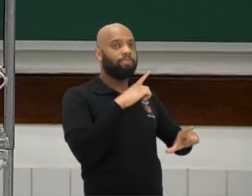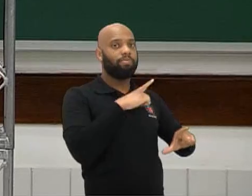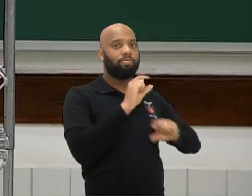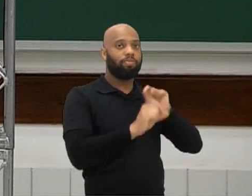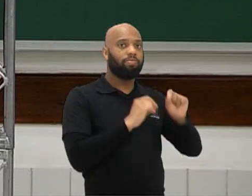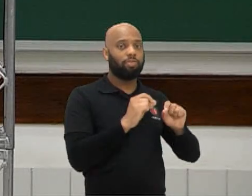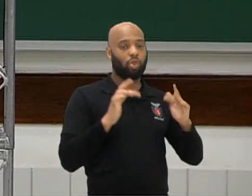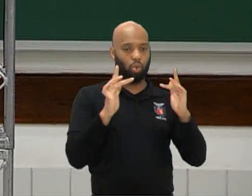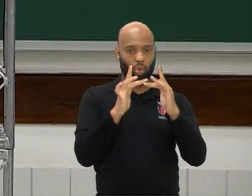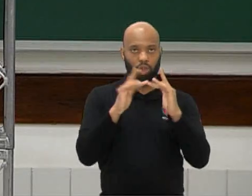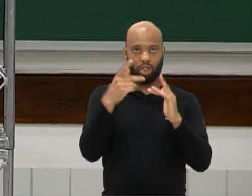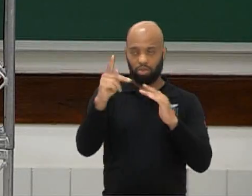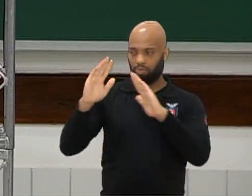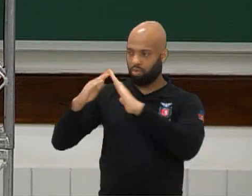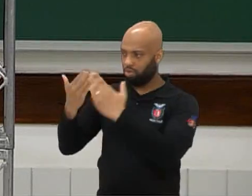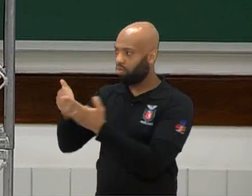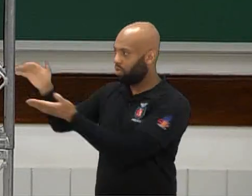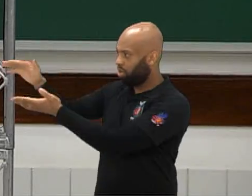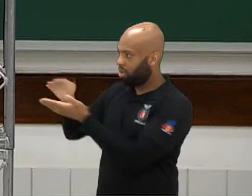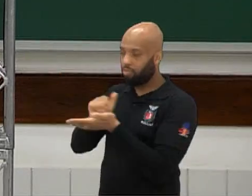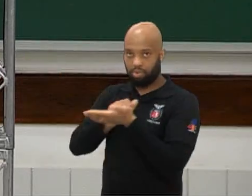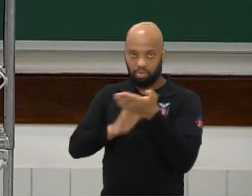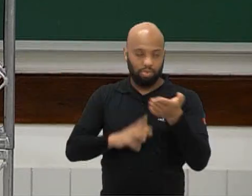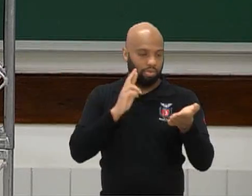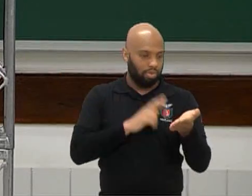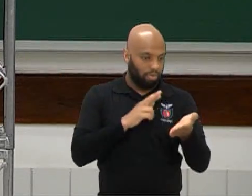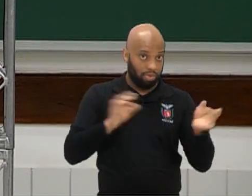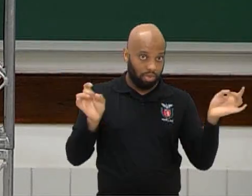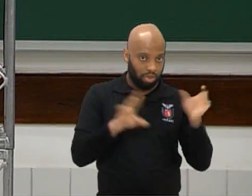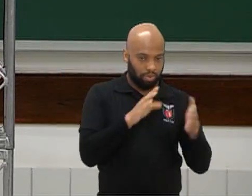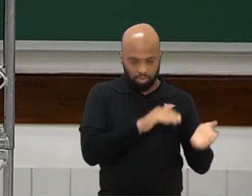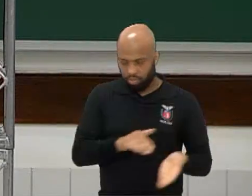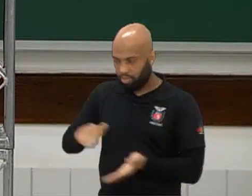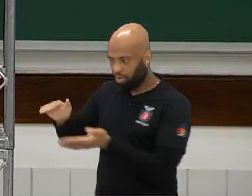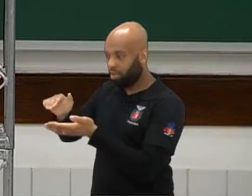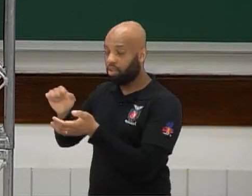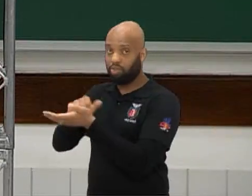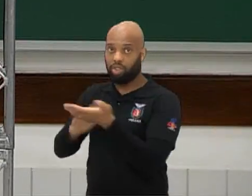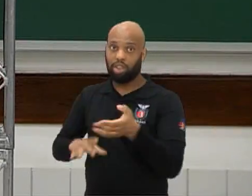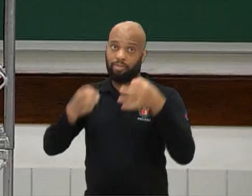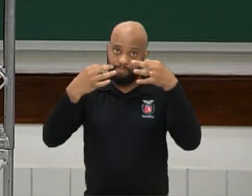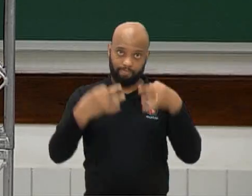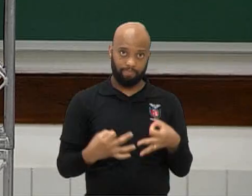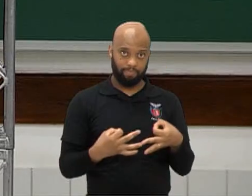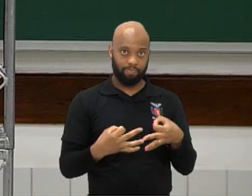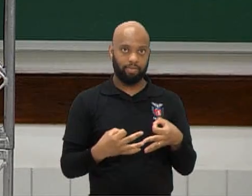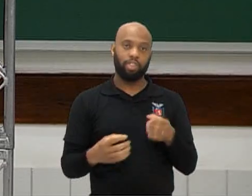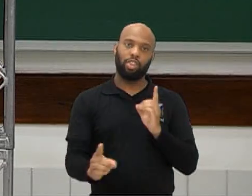deixe de entrar em contato com a sua escola para pegar o seu kit impresso e manter as suas atividades em